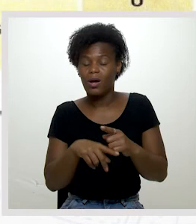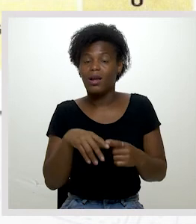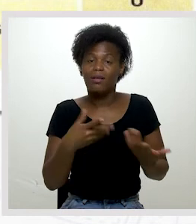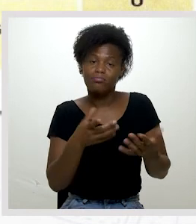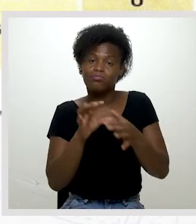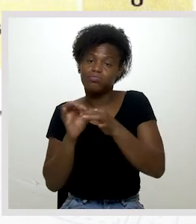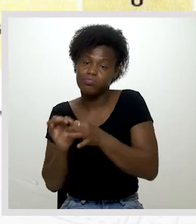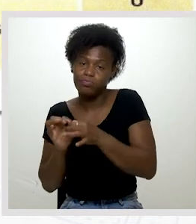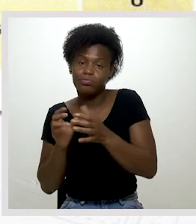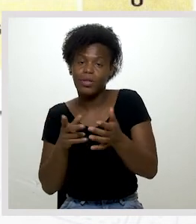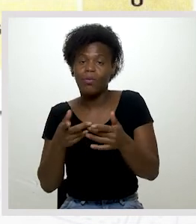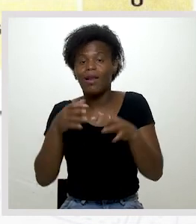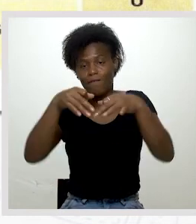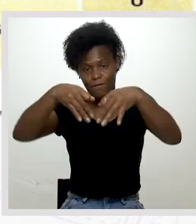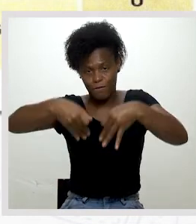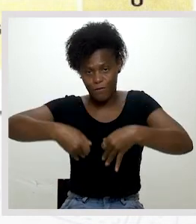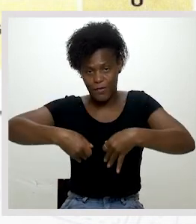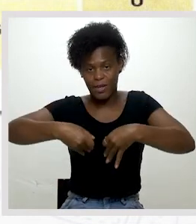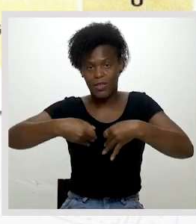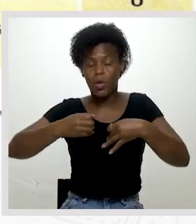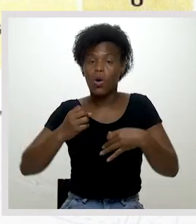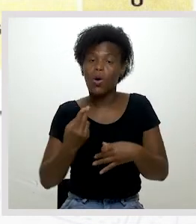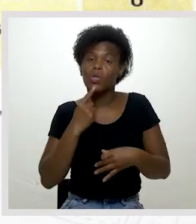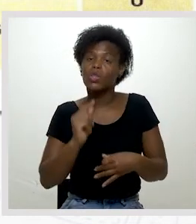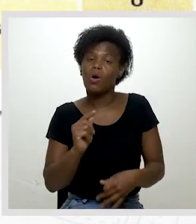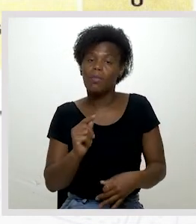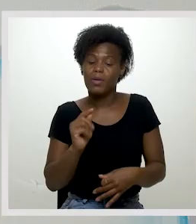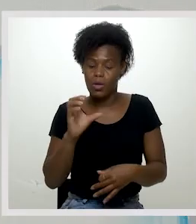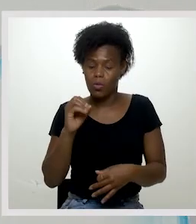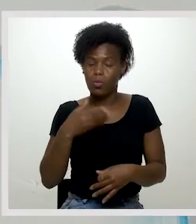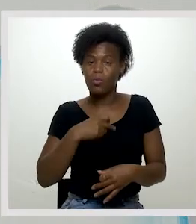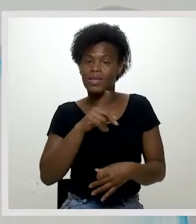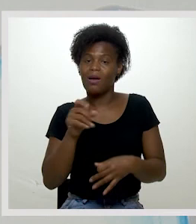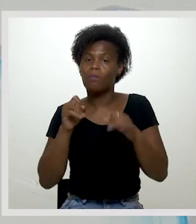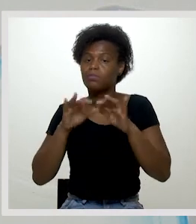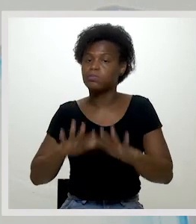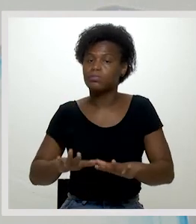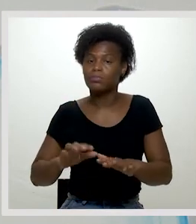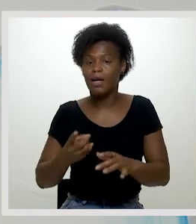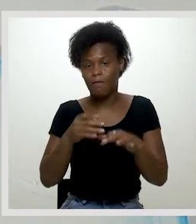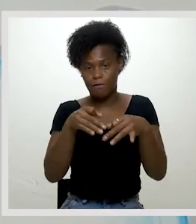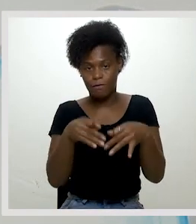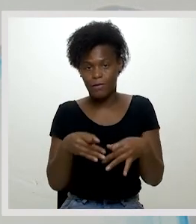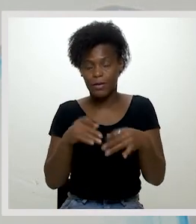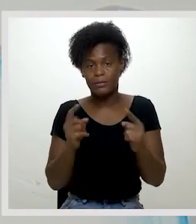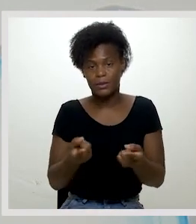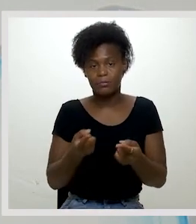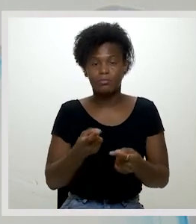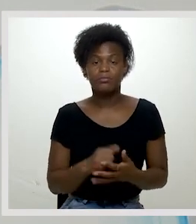corresponde a codão de finalização, ou então também chamado de codão stop, para finalizar a síntese de